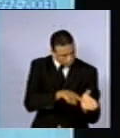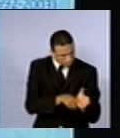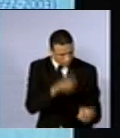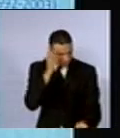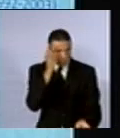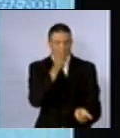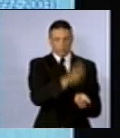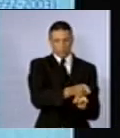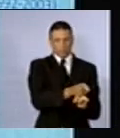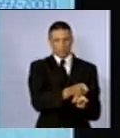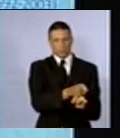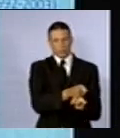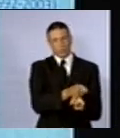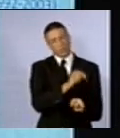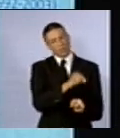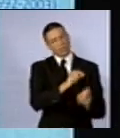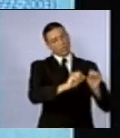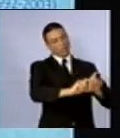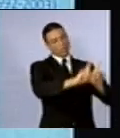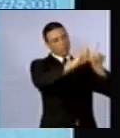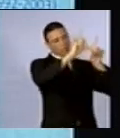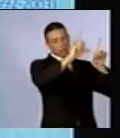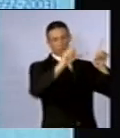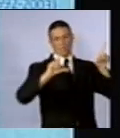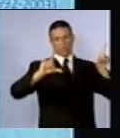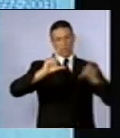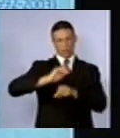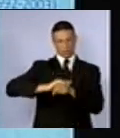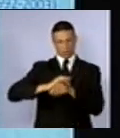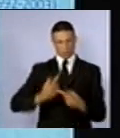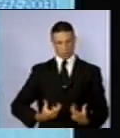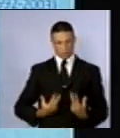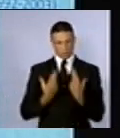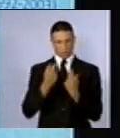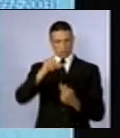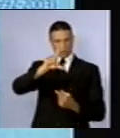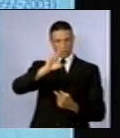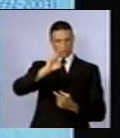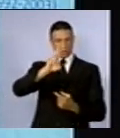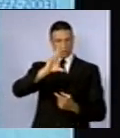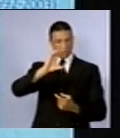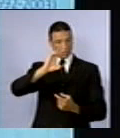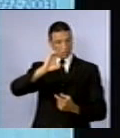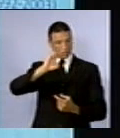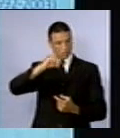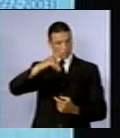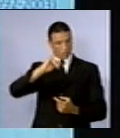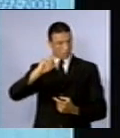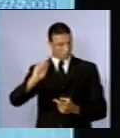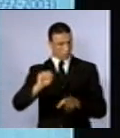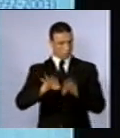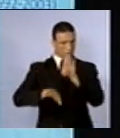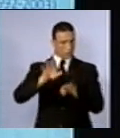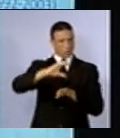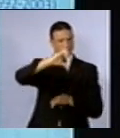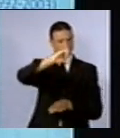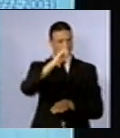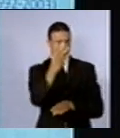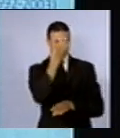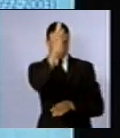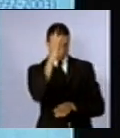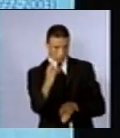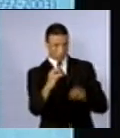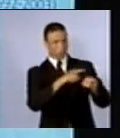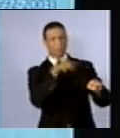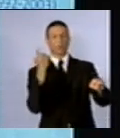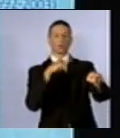existiria uma maior incidência de leucemia, e 94% dos casos, ou seja, das crianças que vieram a